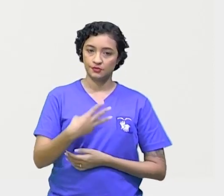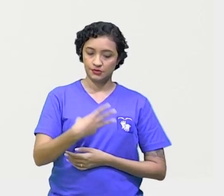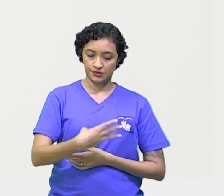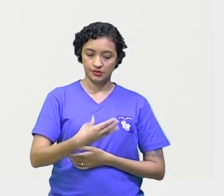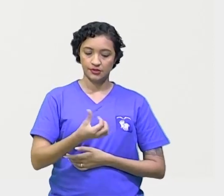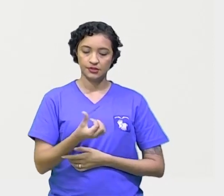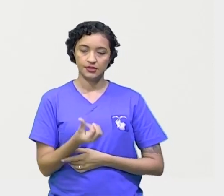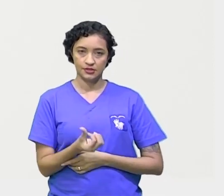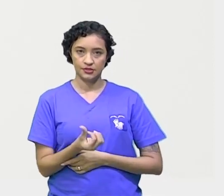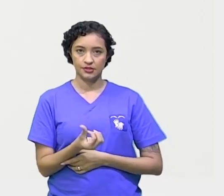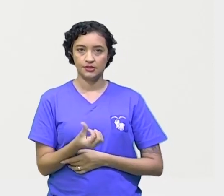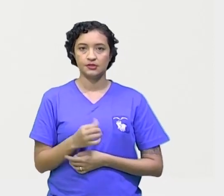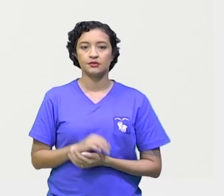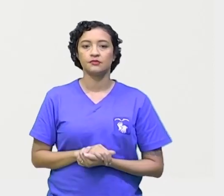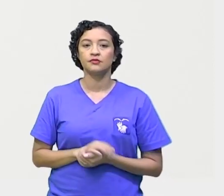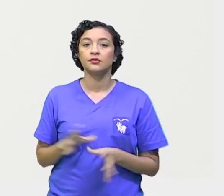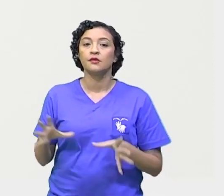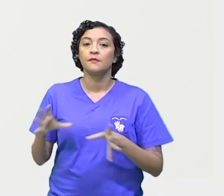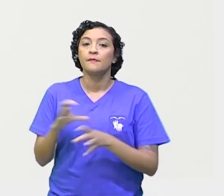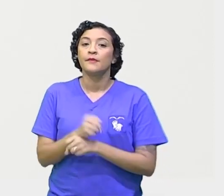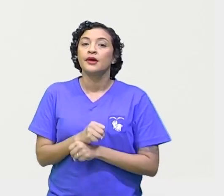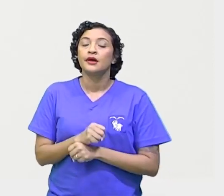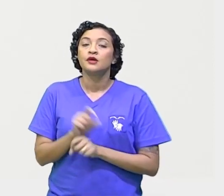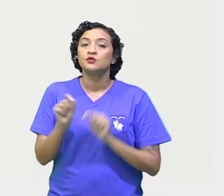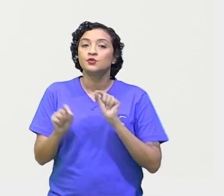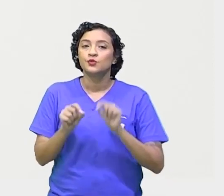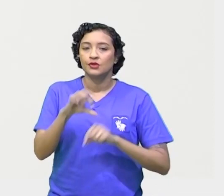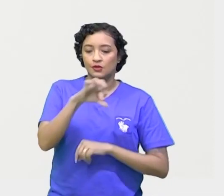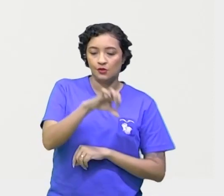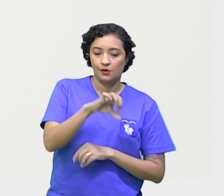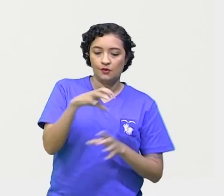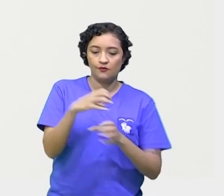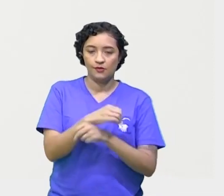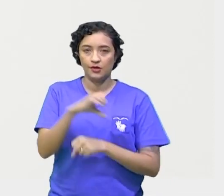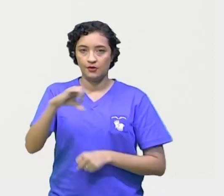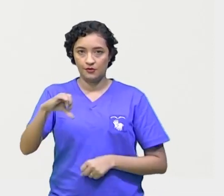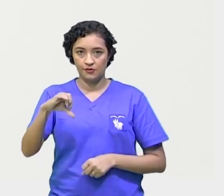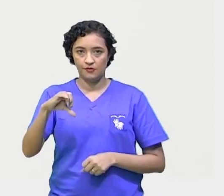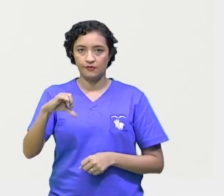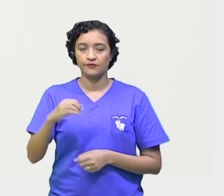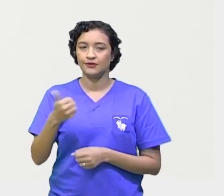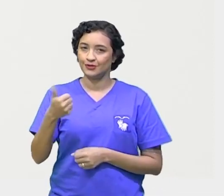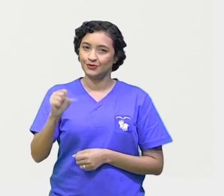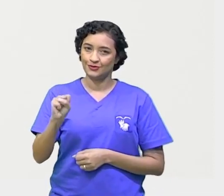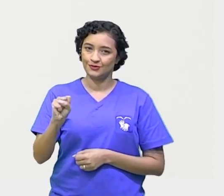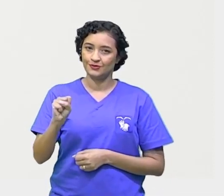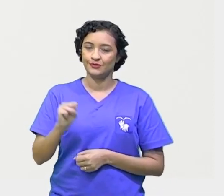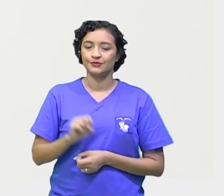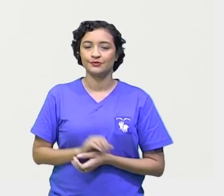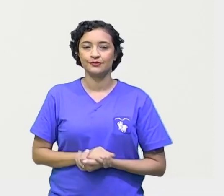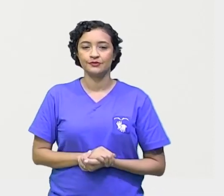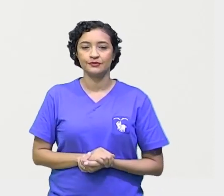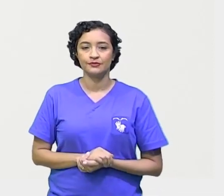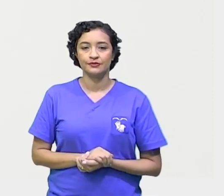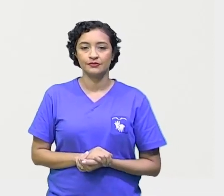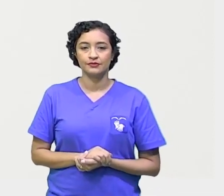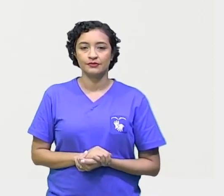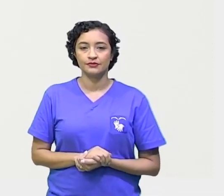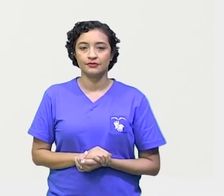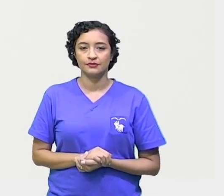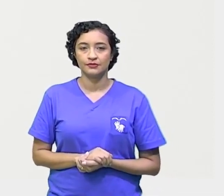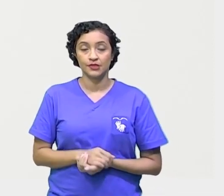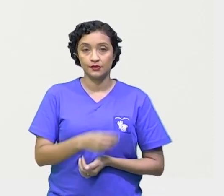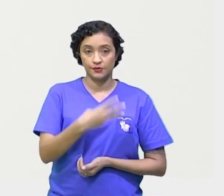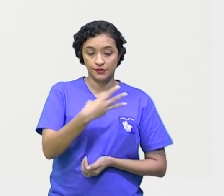36 somado com conta nove mais nove nove mais nove é 18